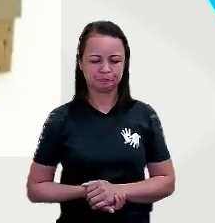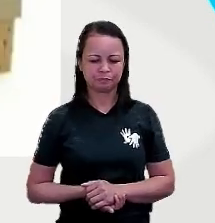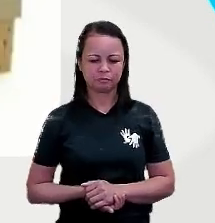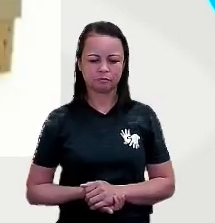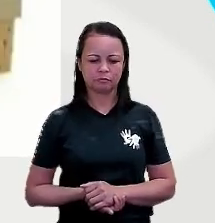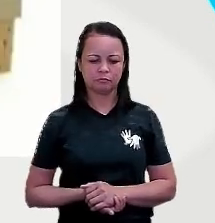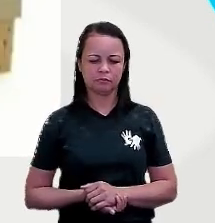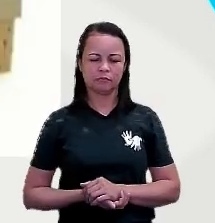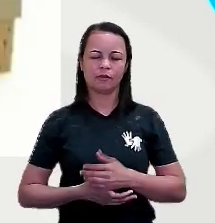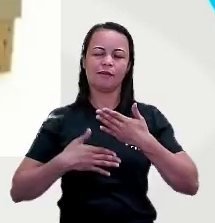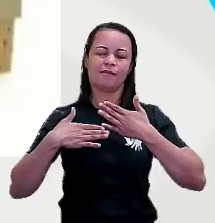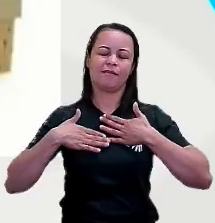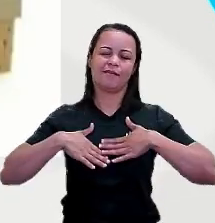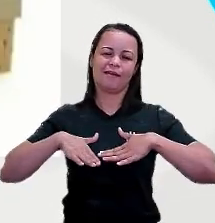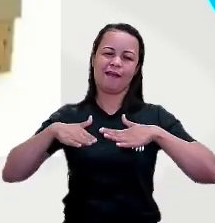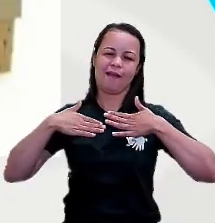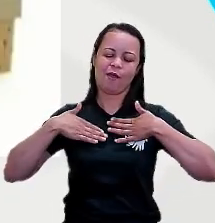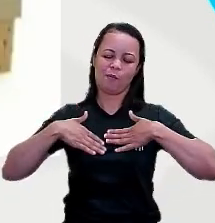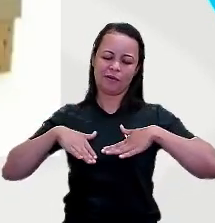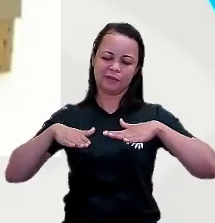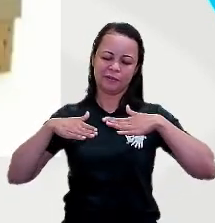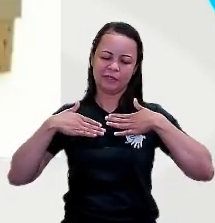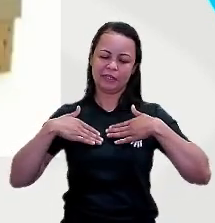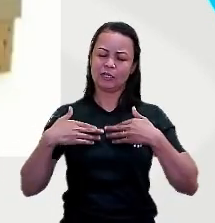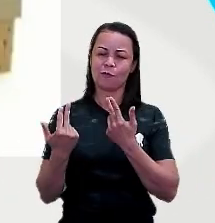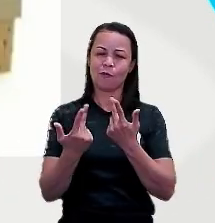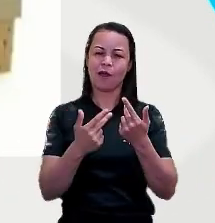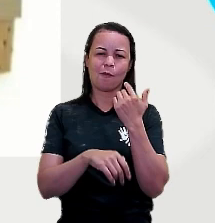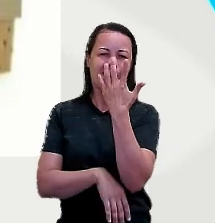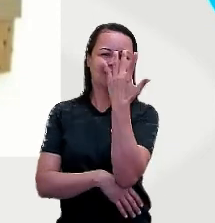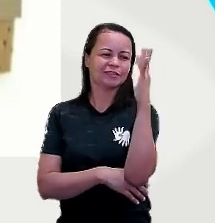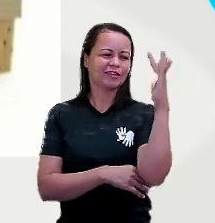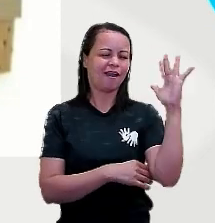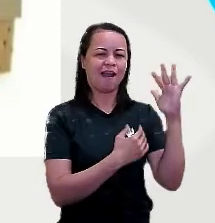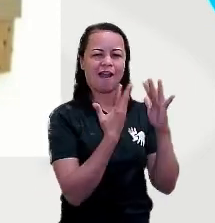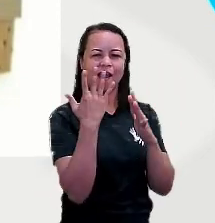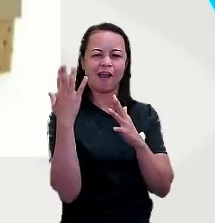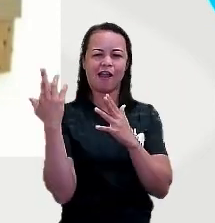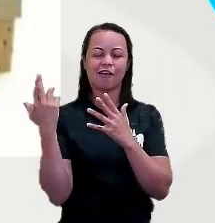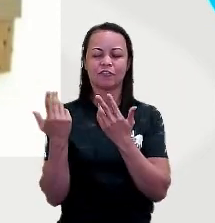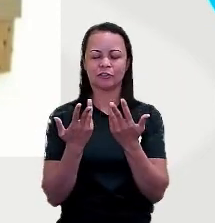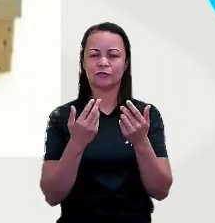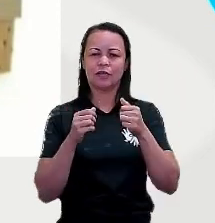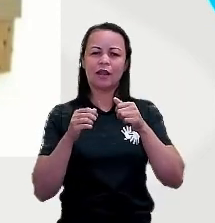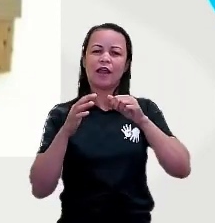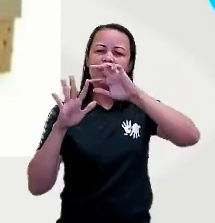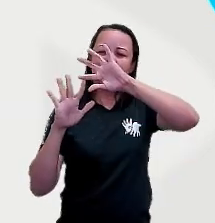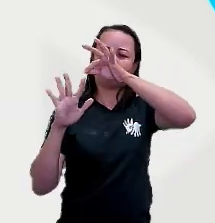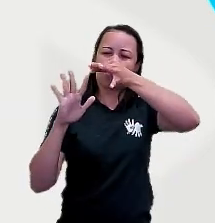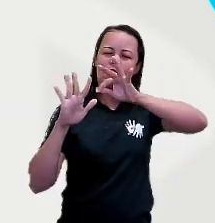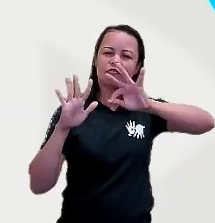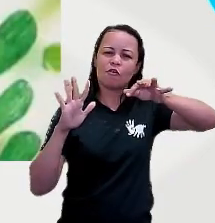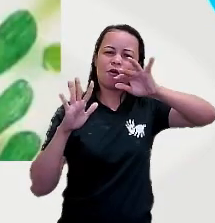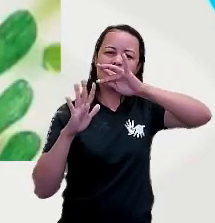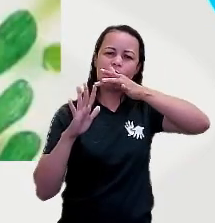A calma é tranquila como as árvores, leve como uma folha ao vento.